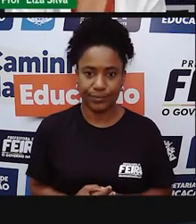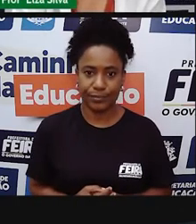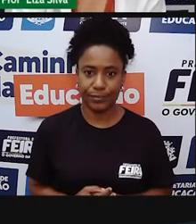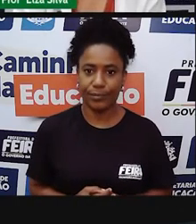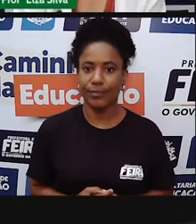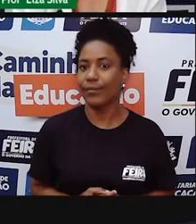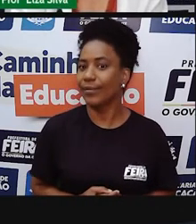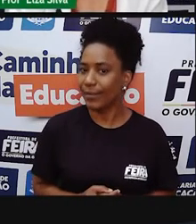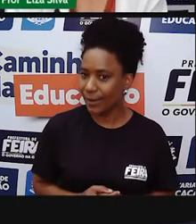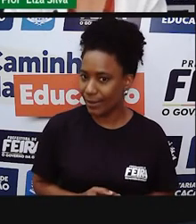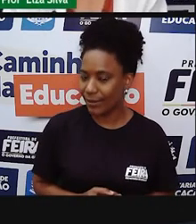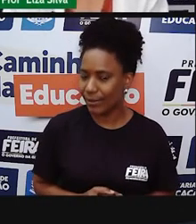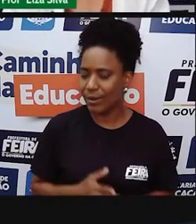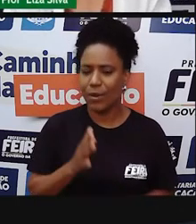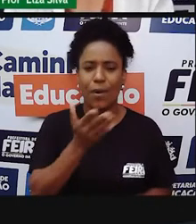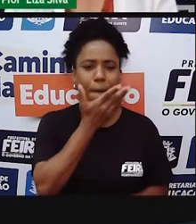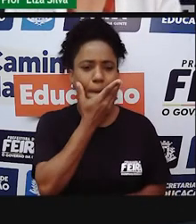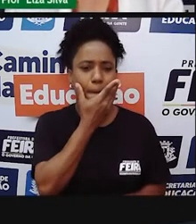do Homer, que é o